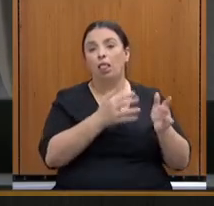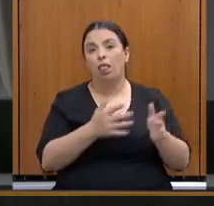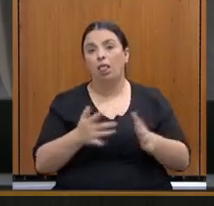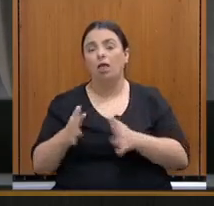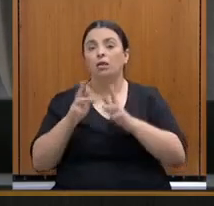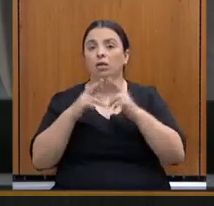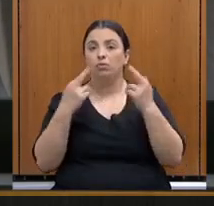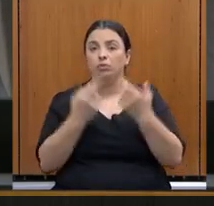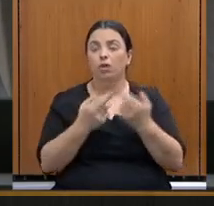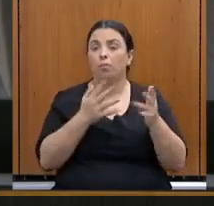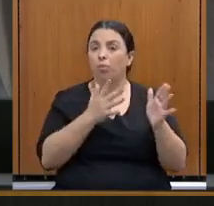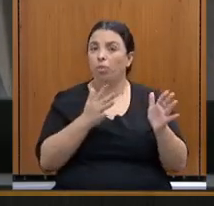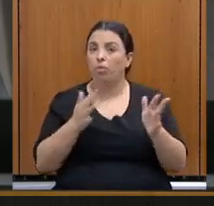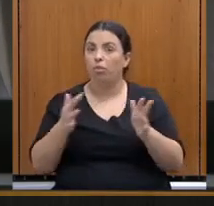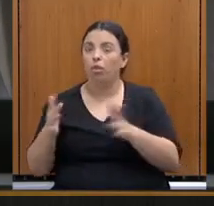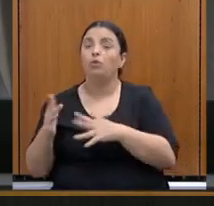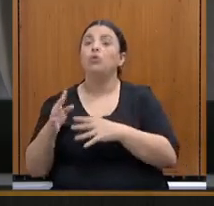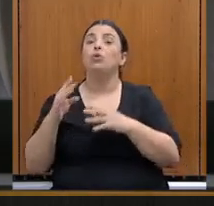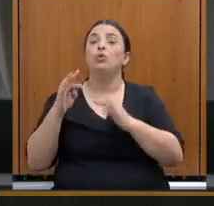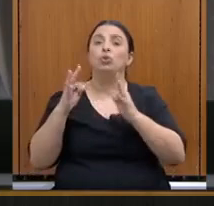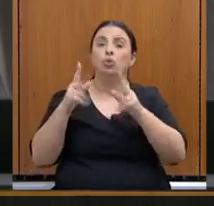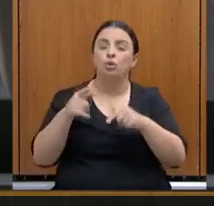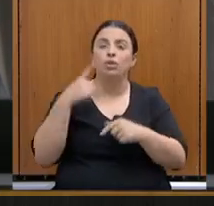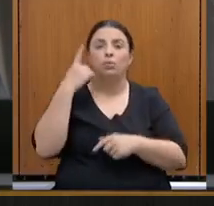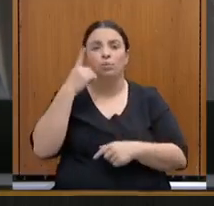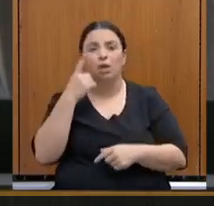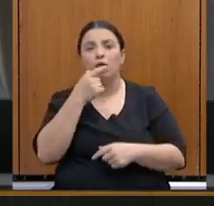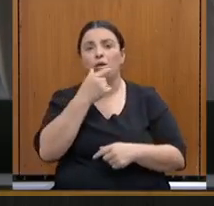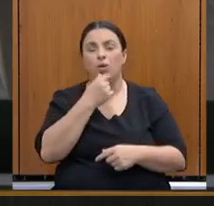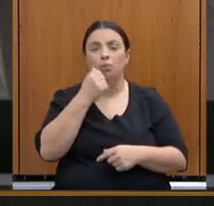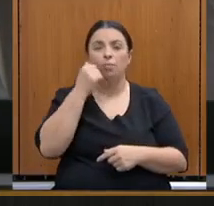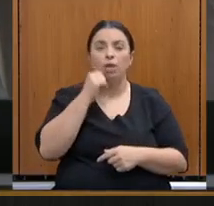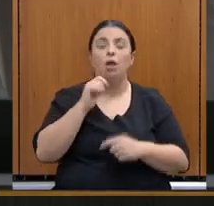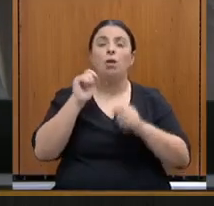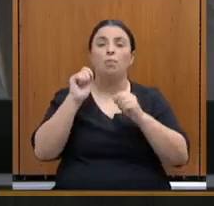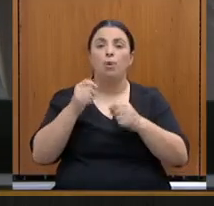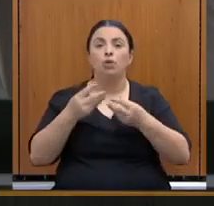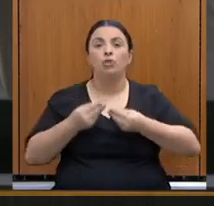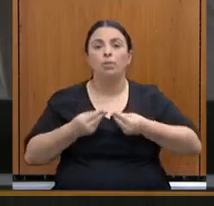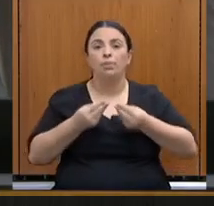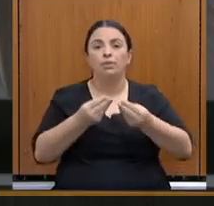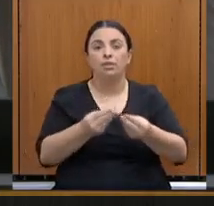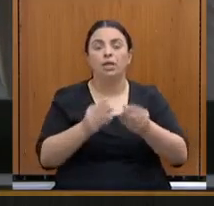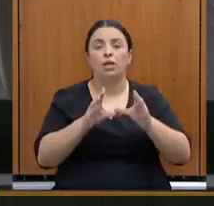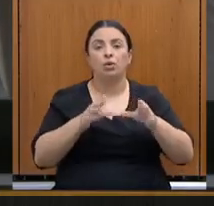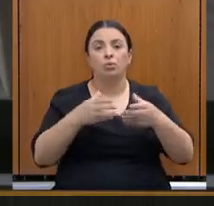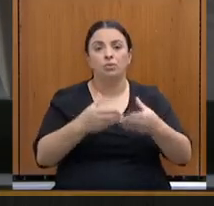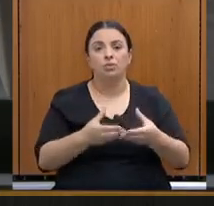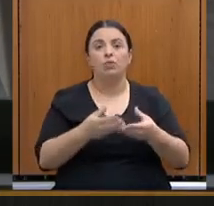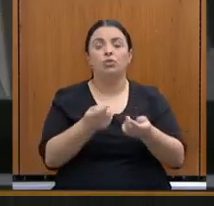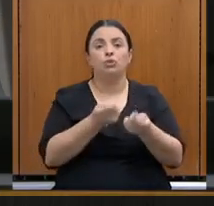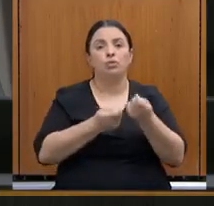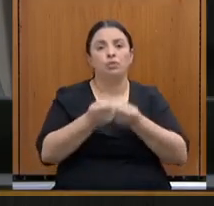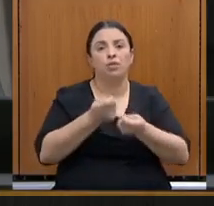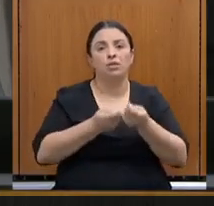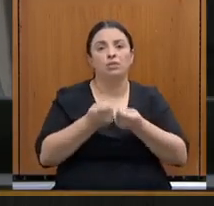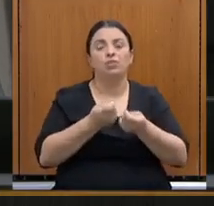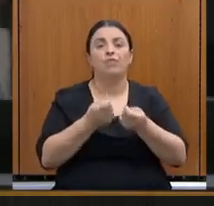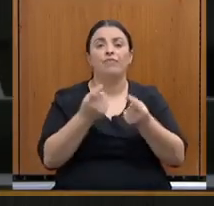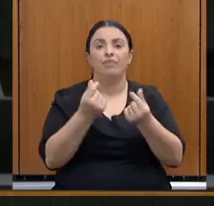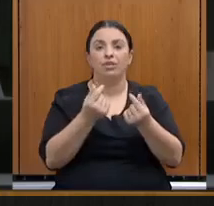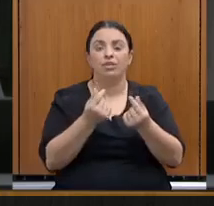deputadas poderão apresentar, na Comissão de Fiscalização Financeira e Orçamentária, através da plataforma